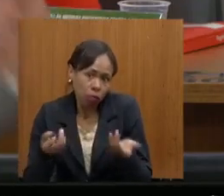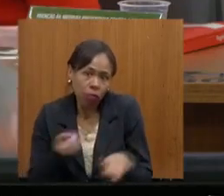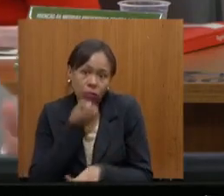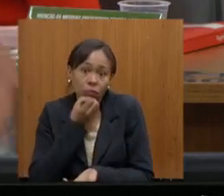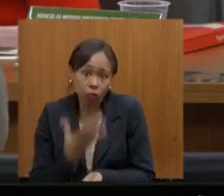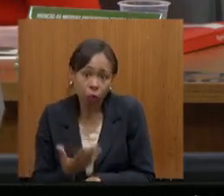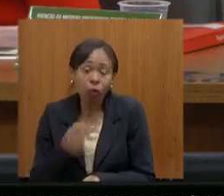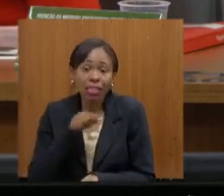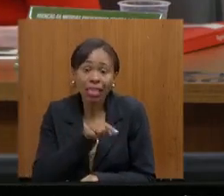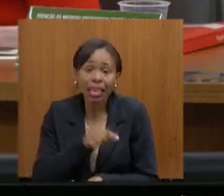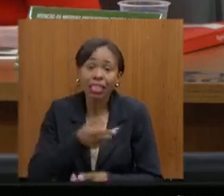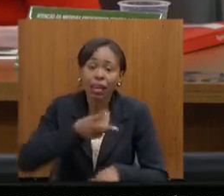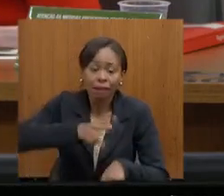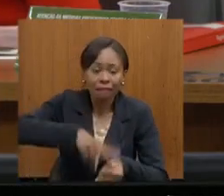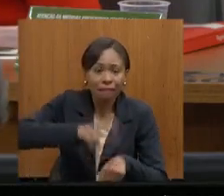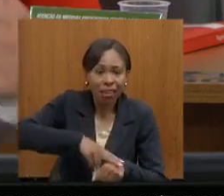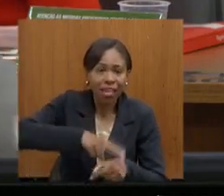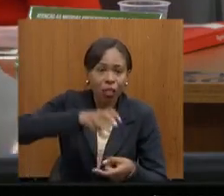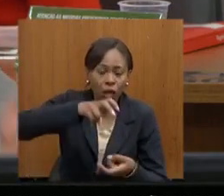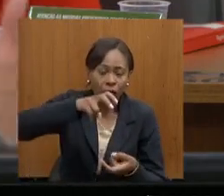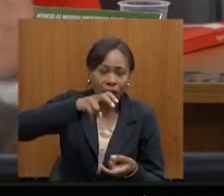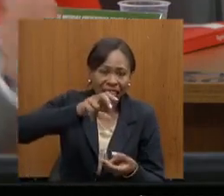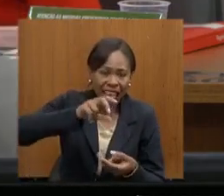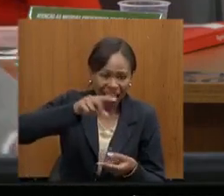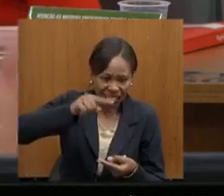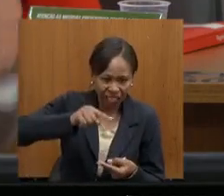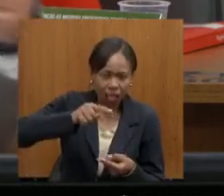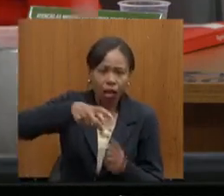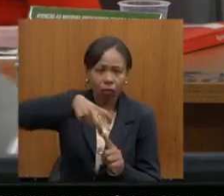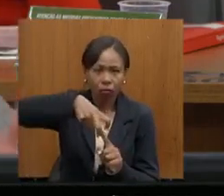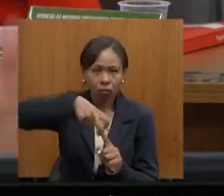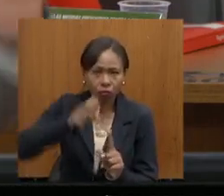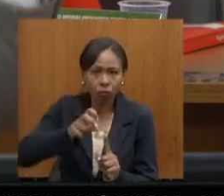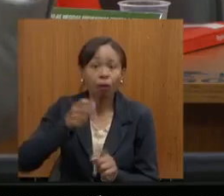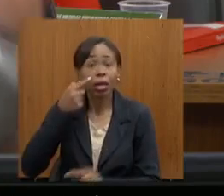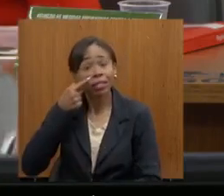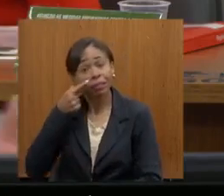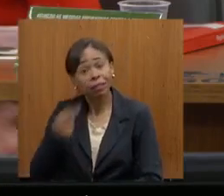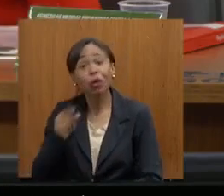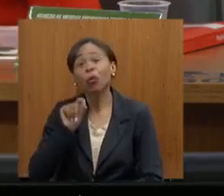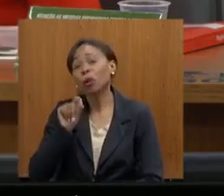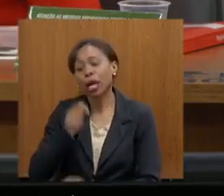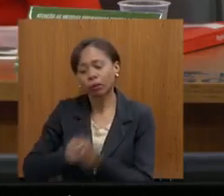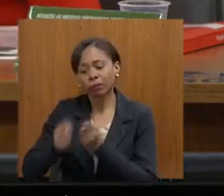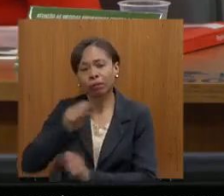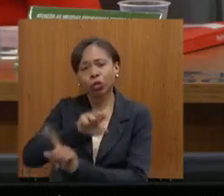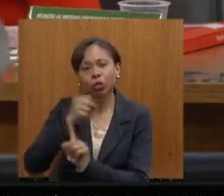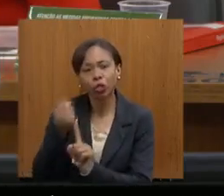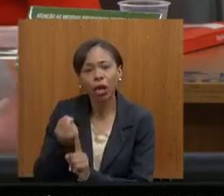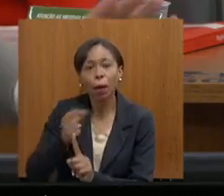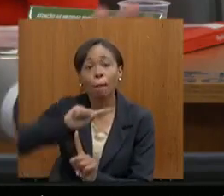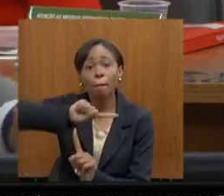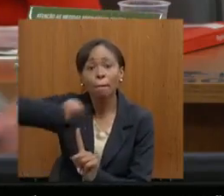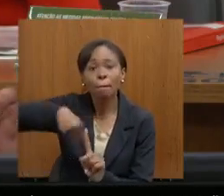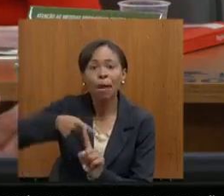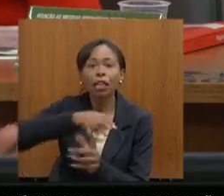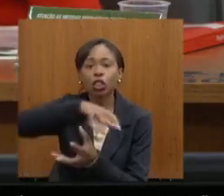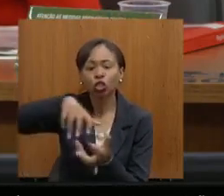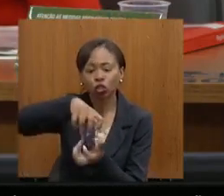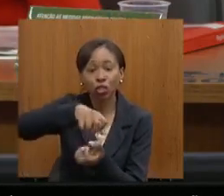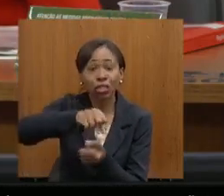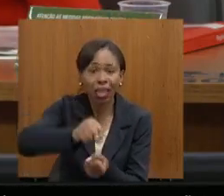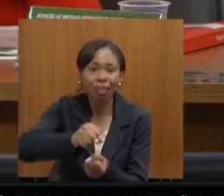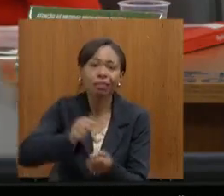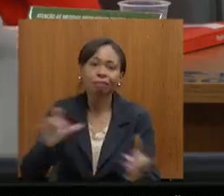desses componentes de vidro e aí a gente vai ver economia social e sustentabilidade na mais plena